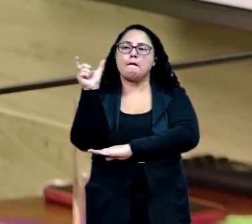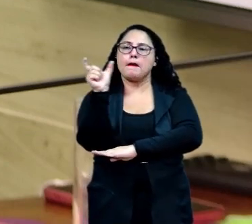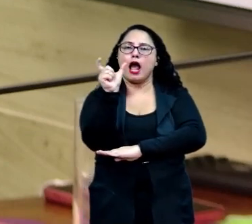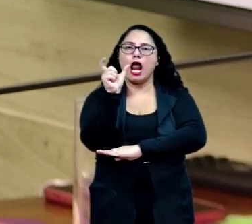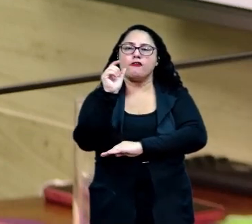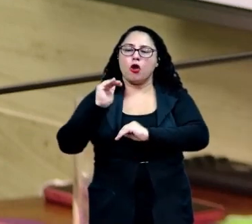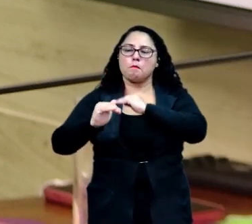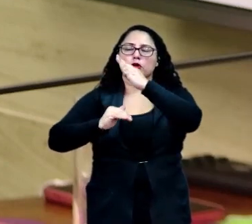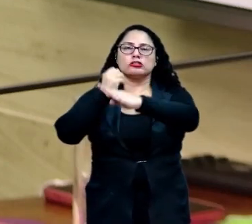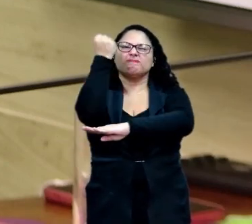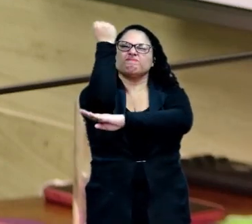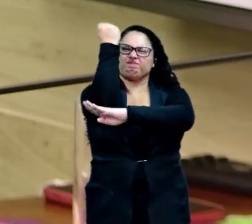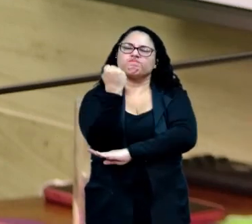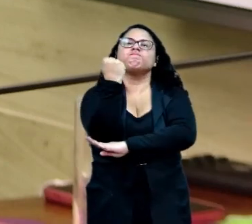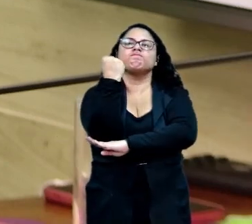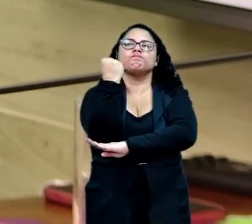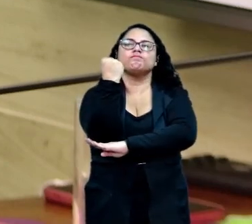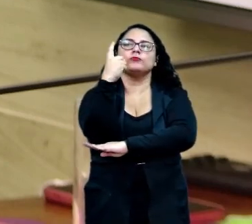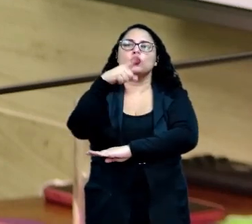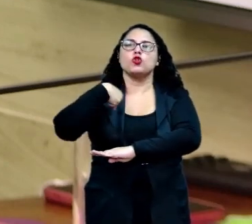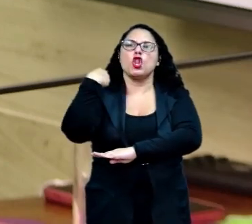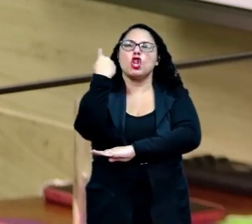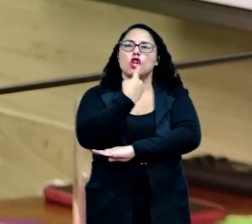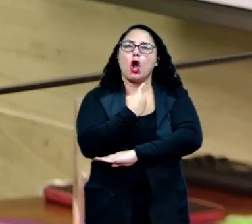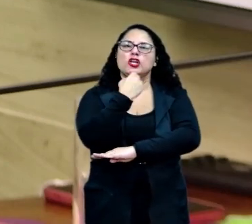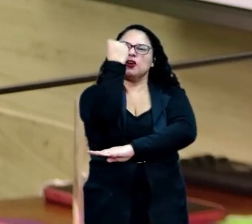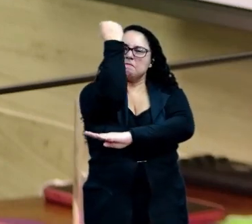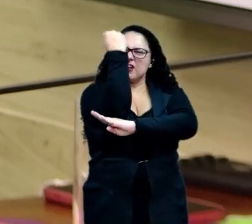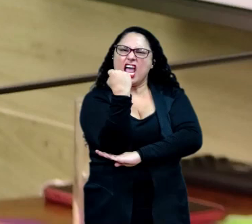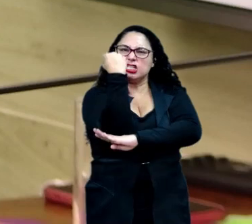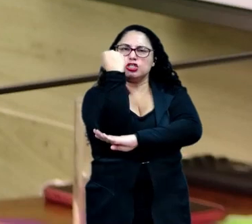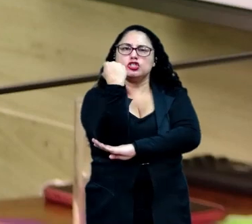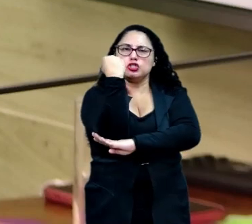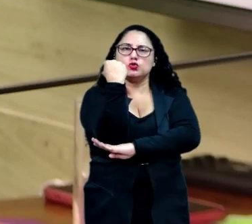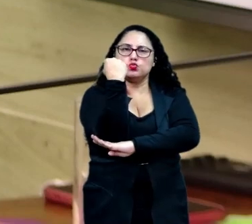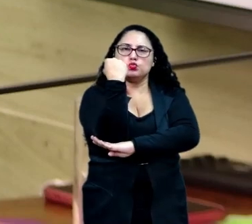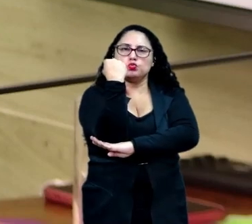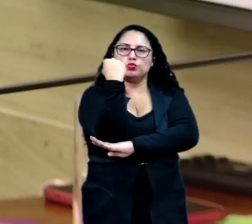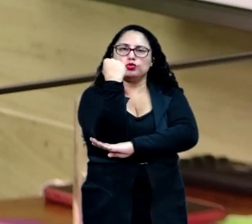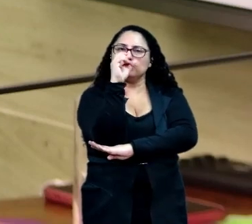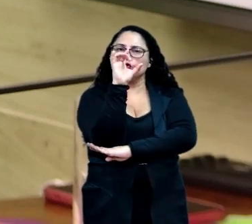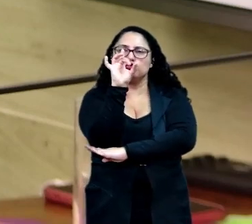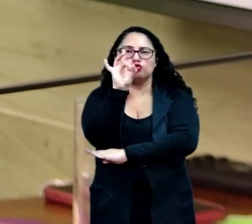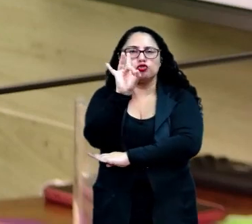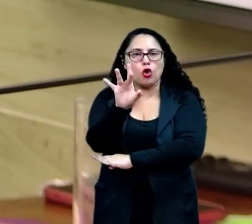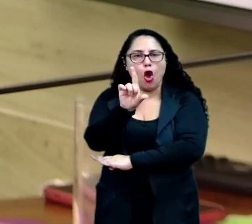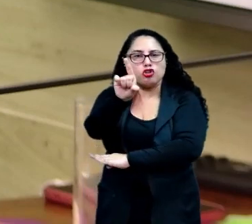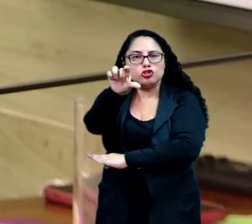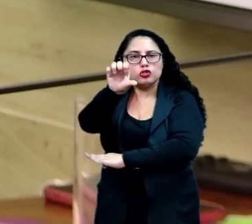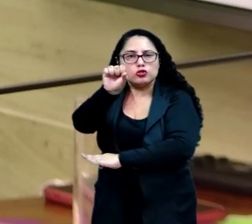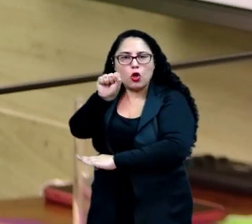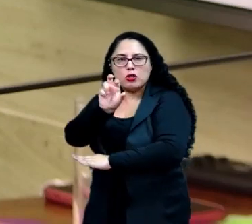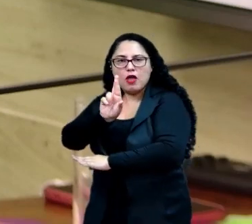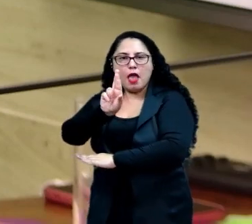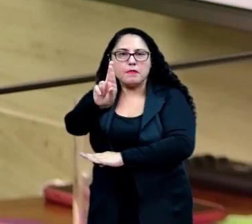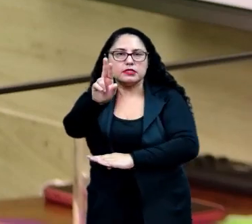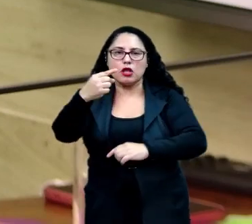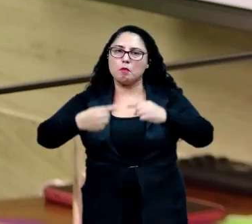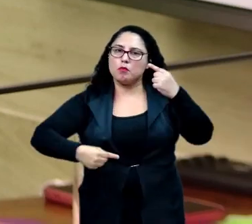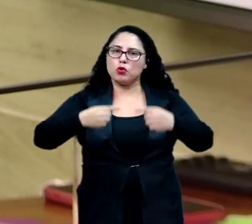é um processo de resistência. Nós estamos resistindo com apenas 18 representações